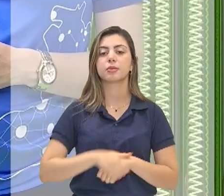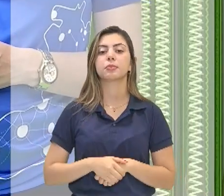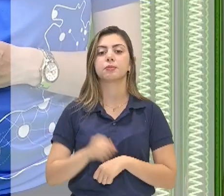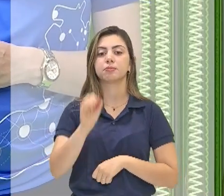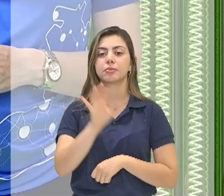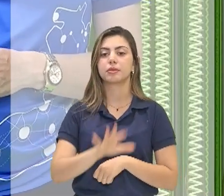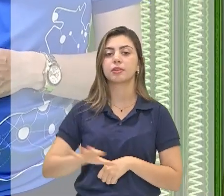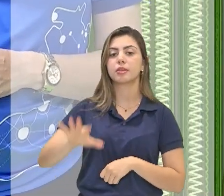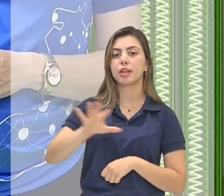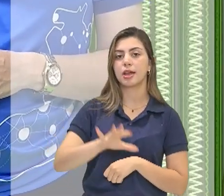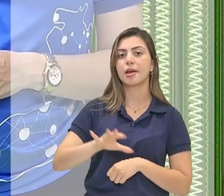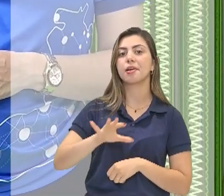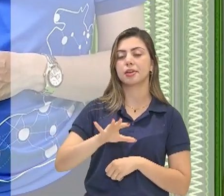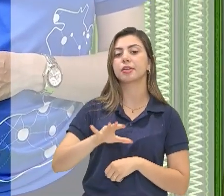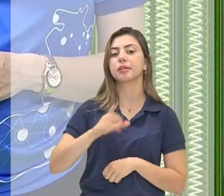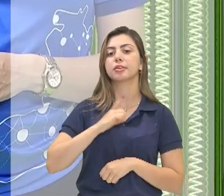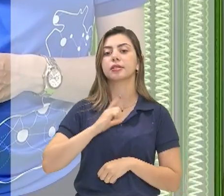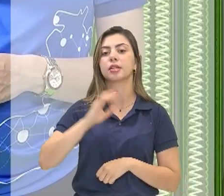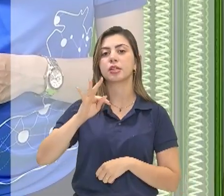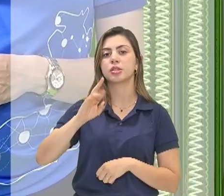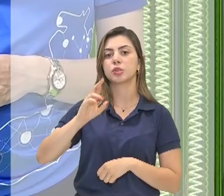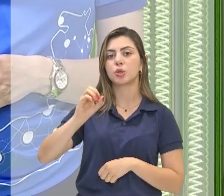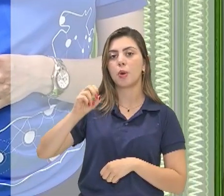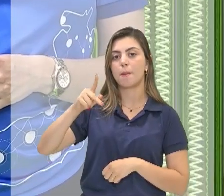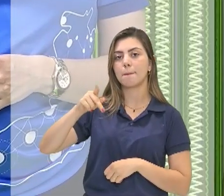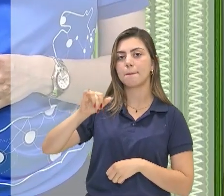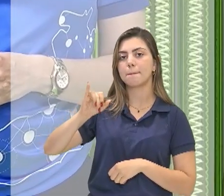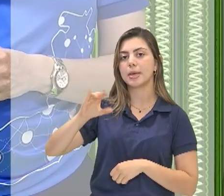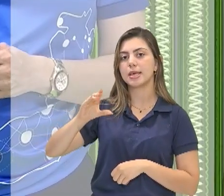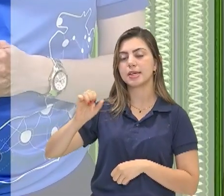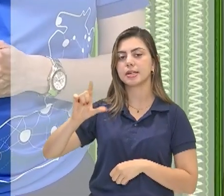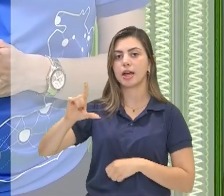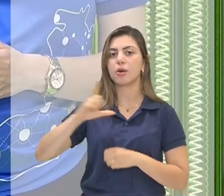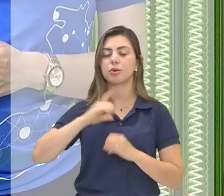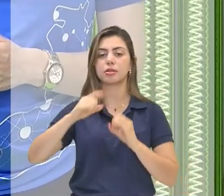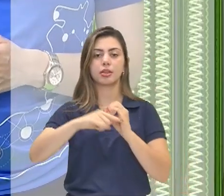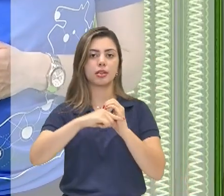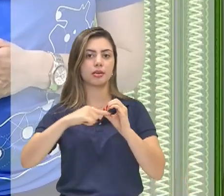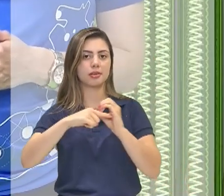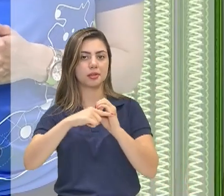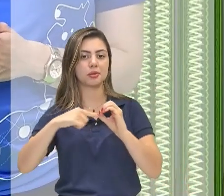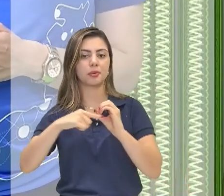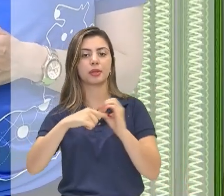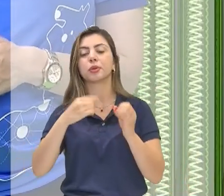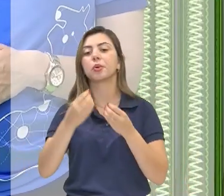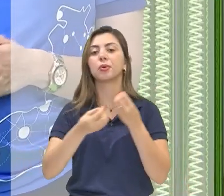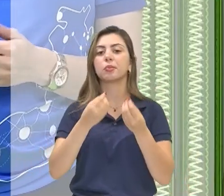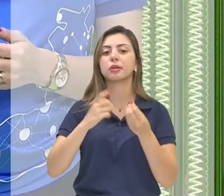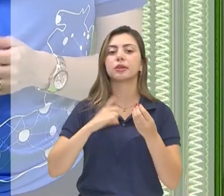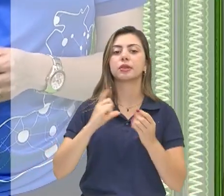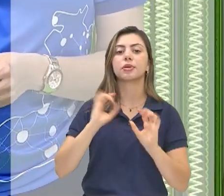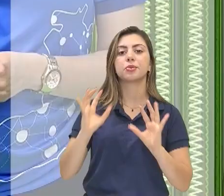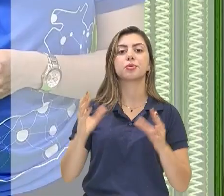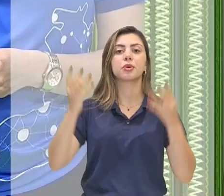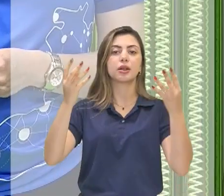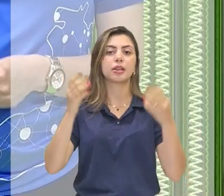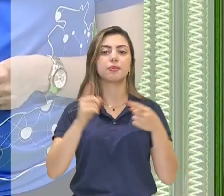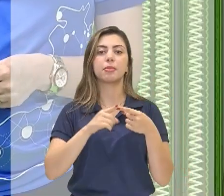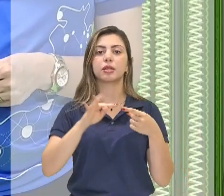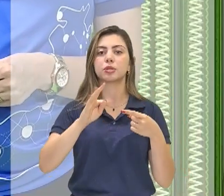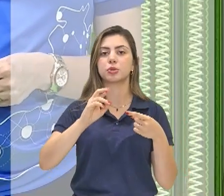zona tropical, né, onde que a gente pode observar aí cortada pela linha do Equador, nós temos o clima tropical, nós temos o